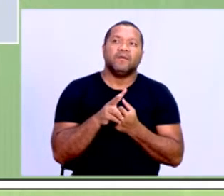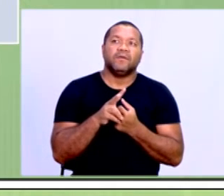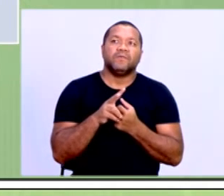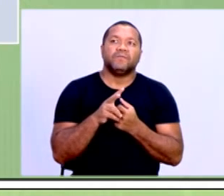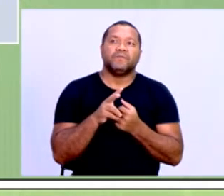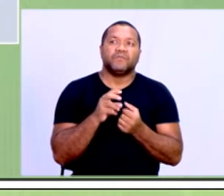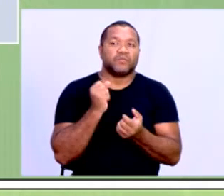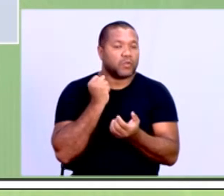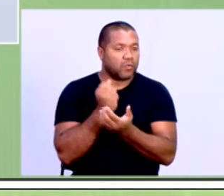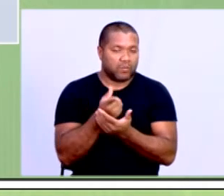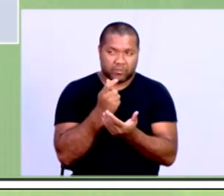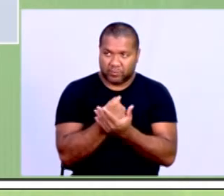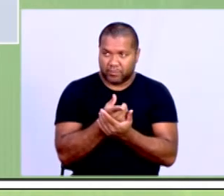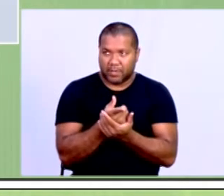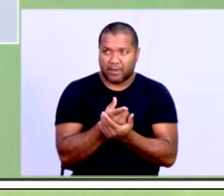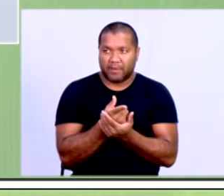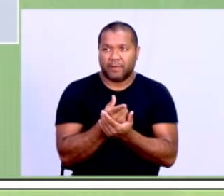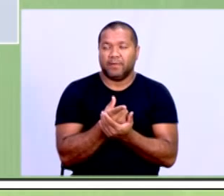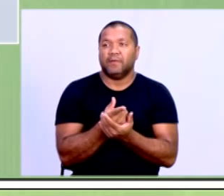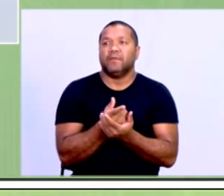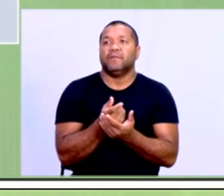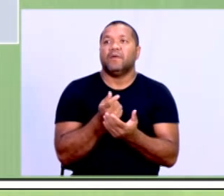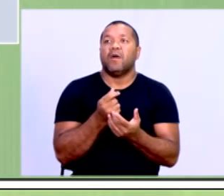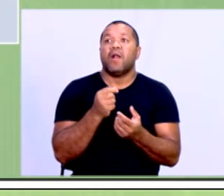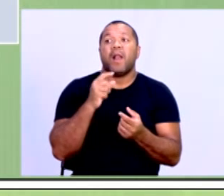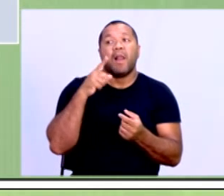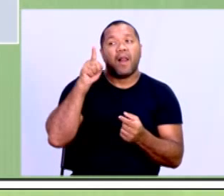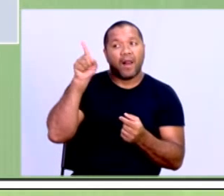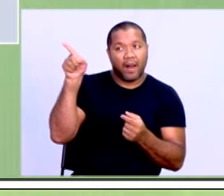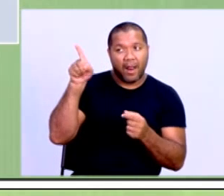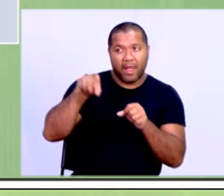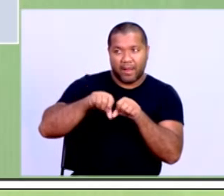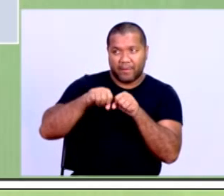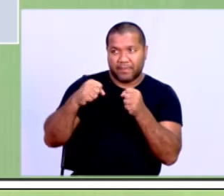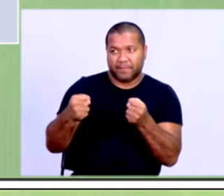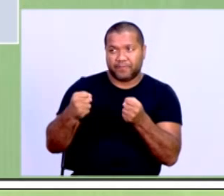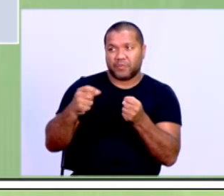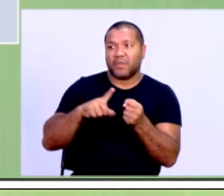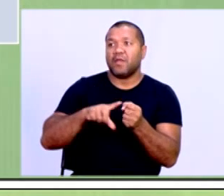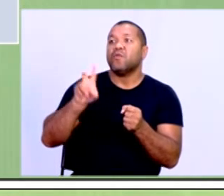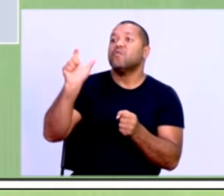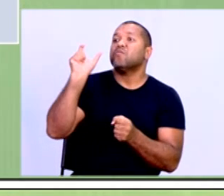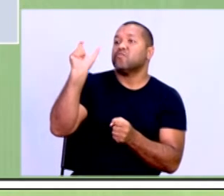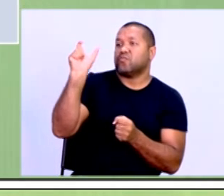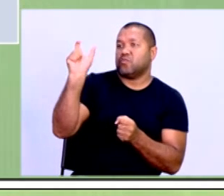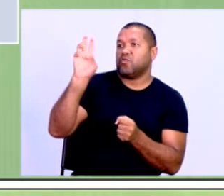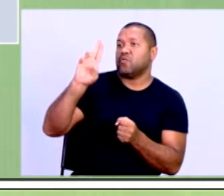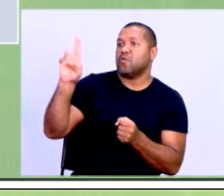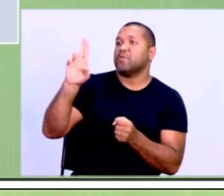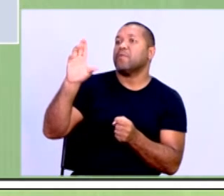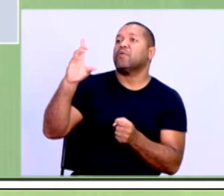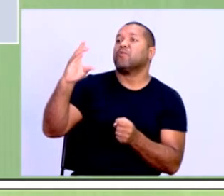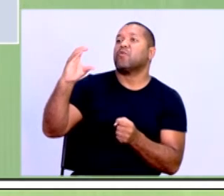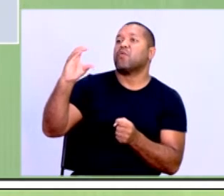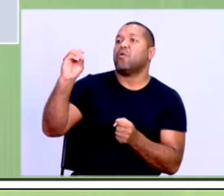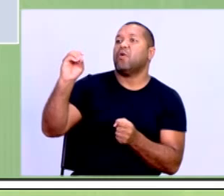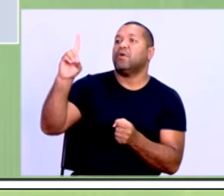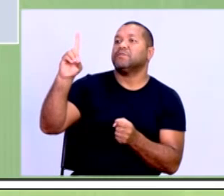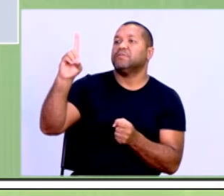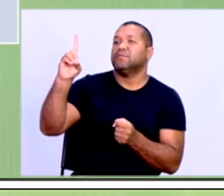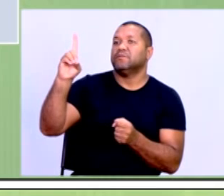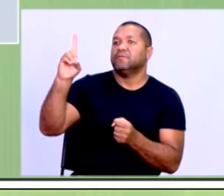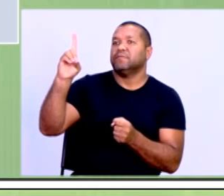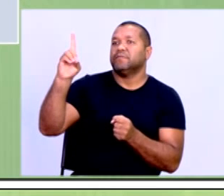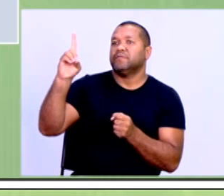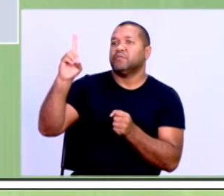a pagar. Lá no meu sistema tem um campo chamado Code duplicata.